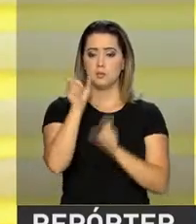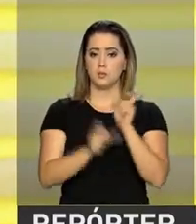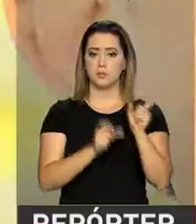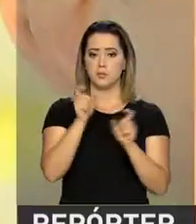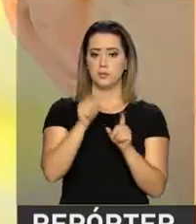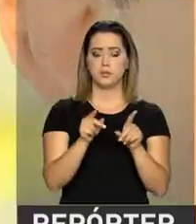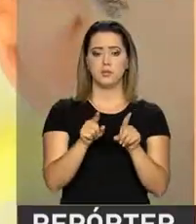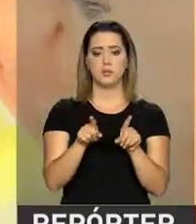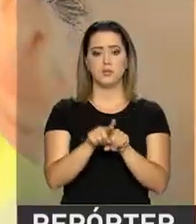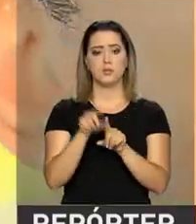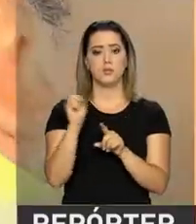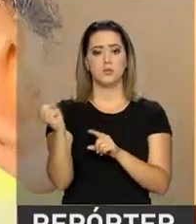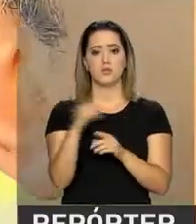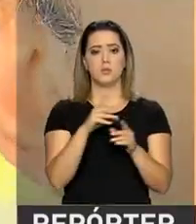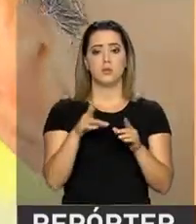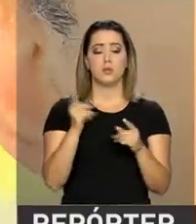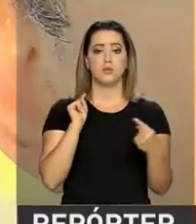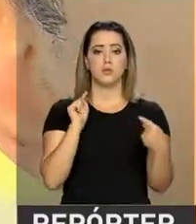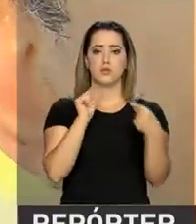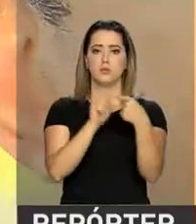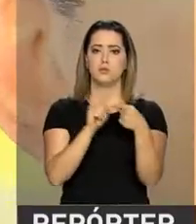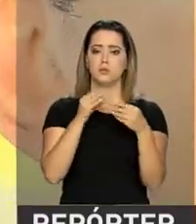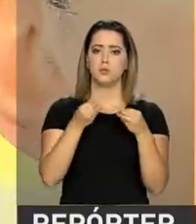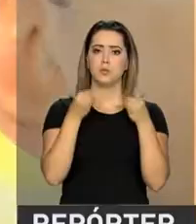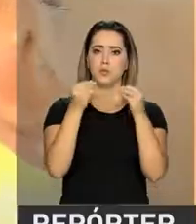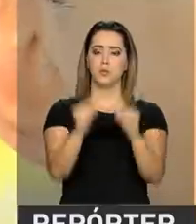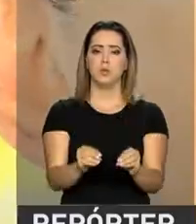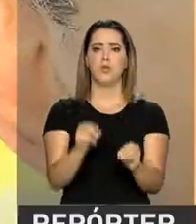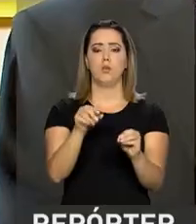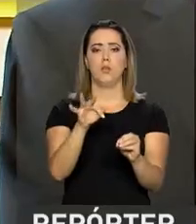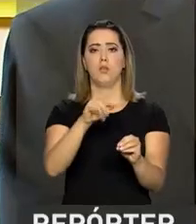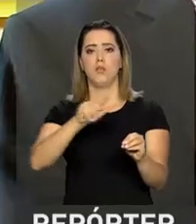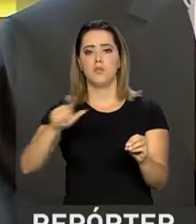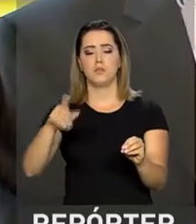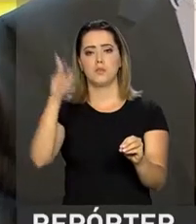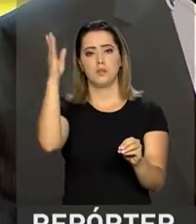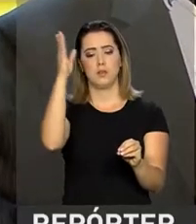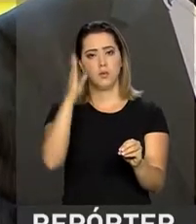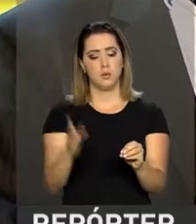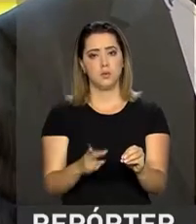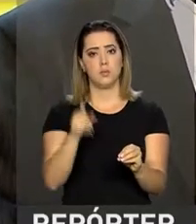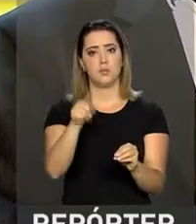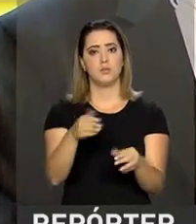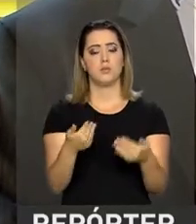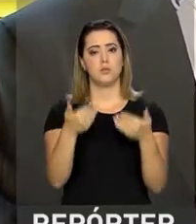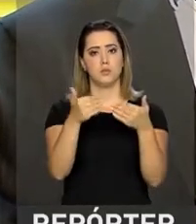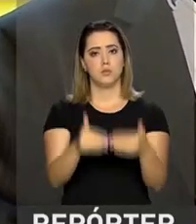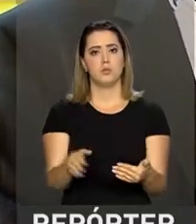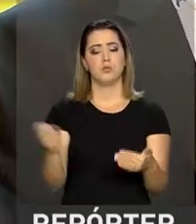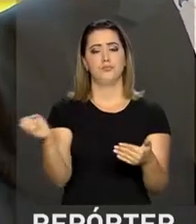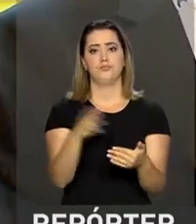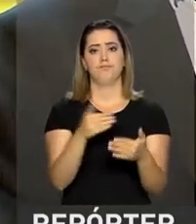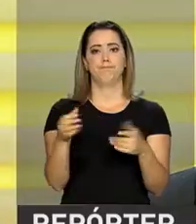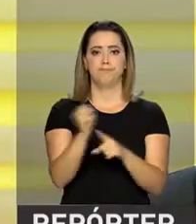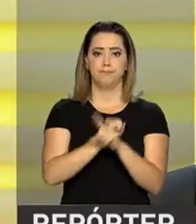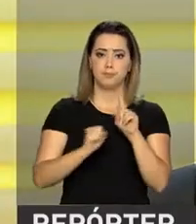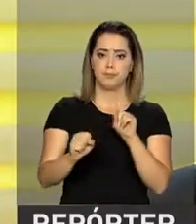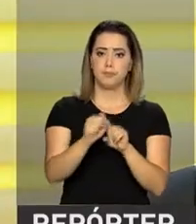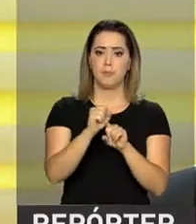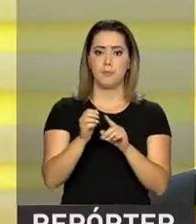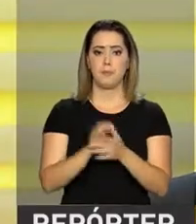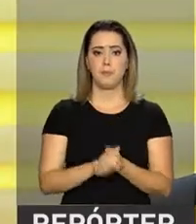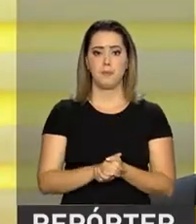a revisão da meta coloca a questão fiscal do país em evidência para a sociedade o brasil